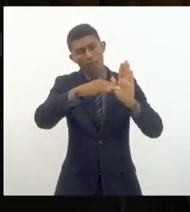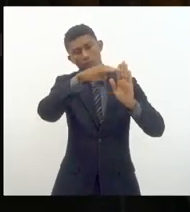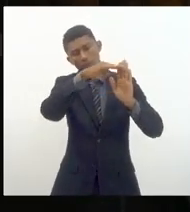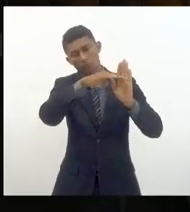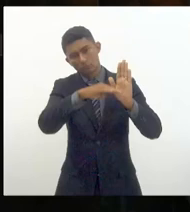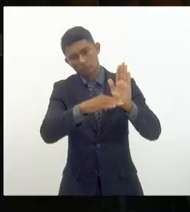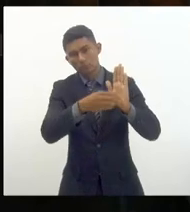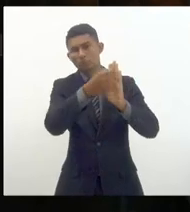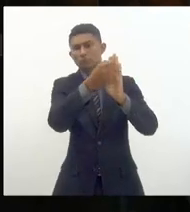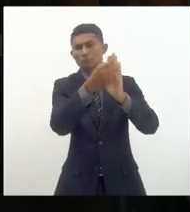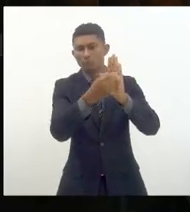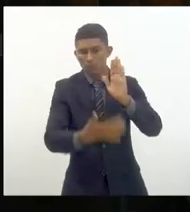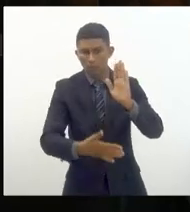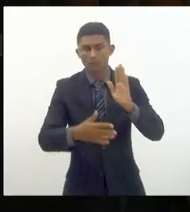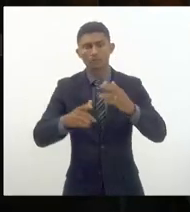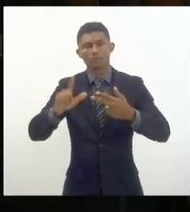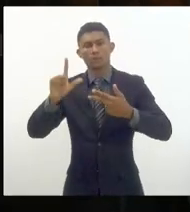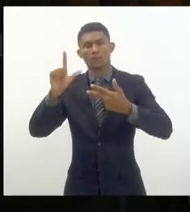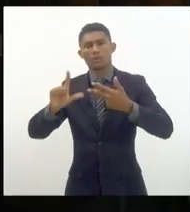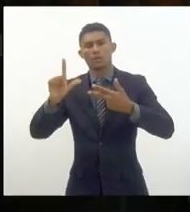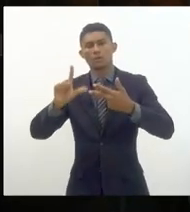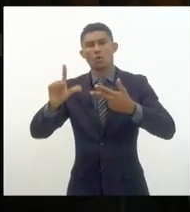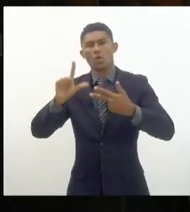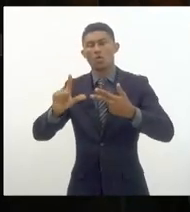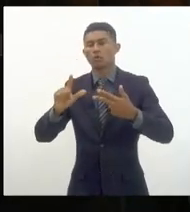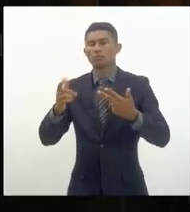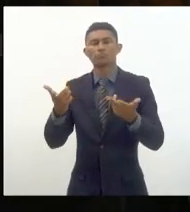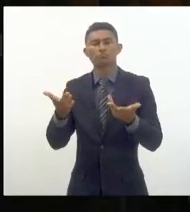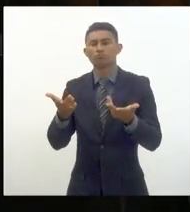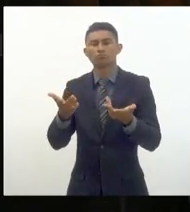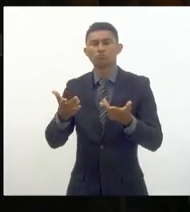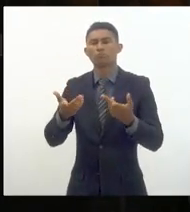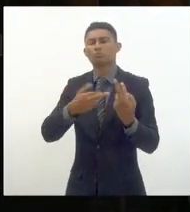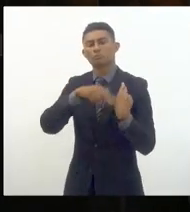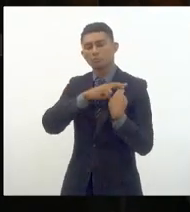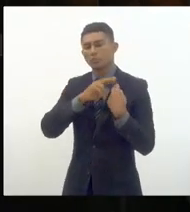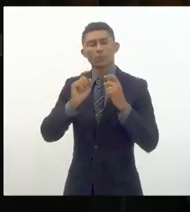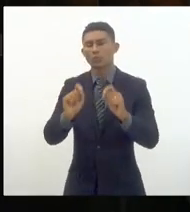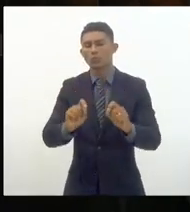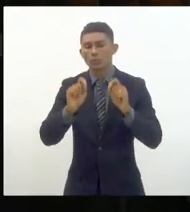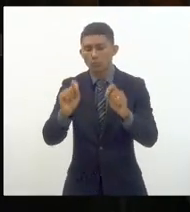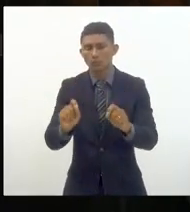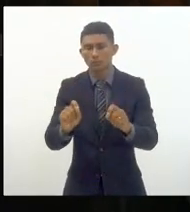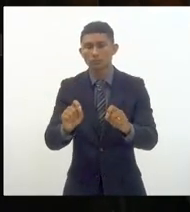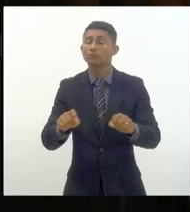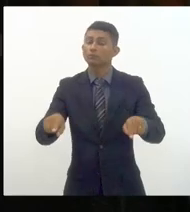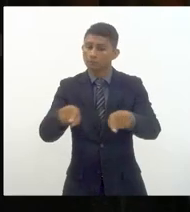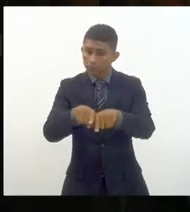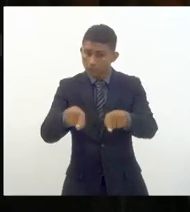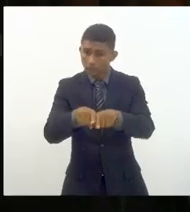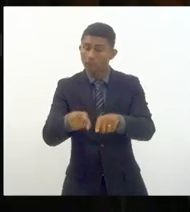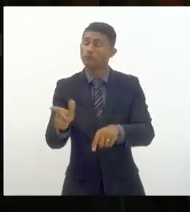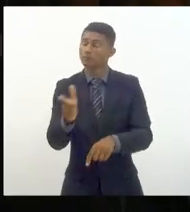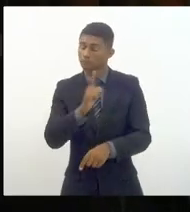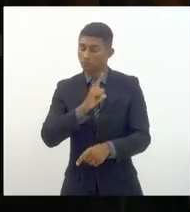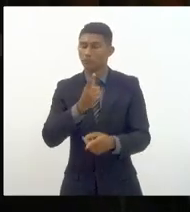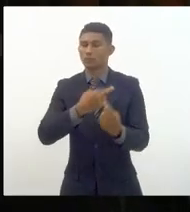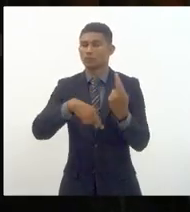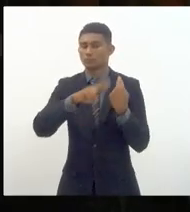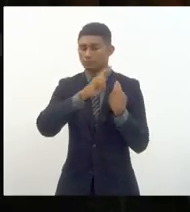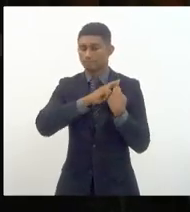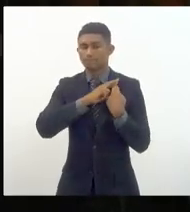exercício da função de legislador mas cabe-nos uma função muito específica